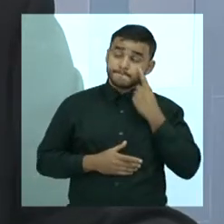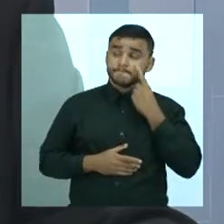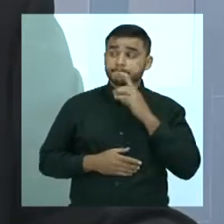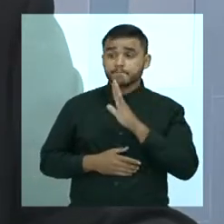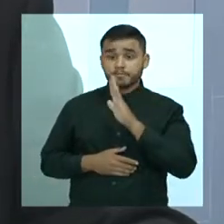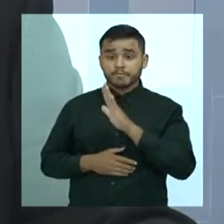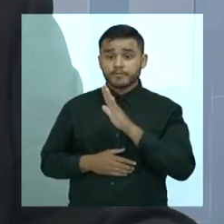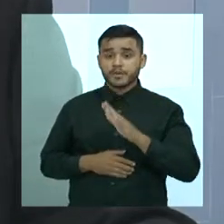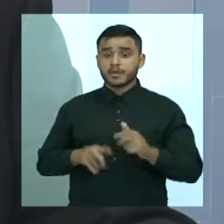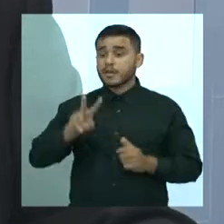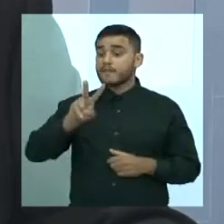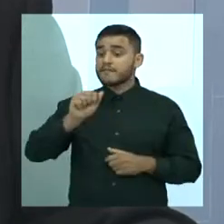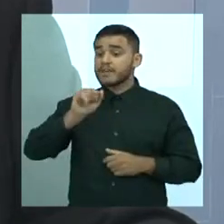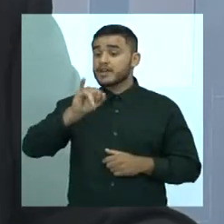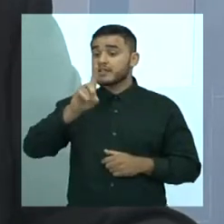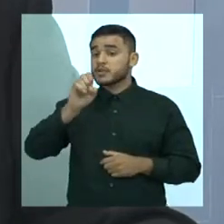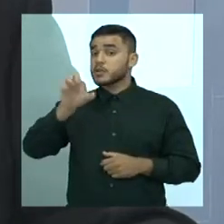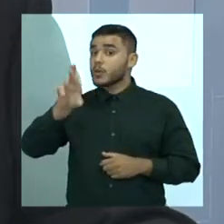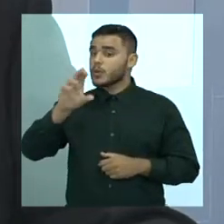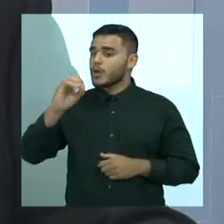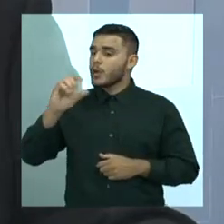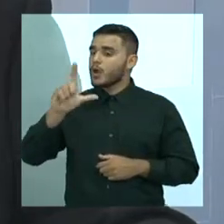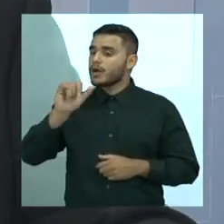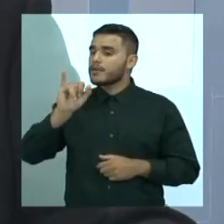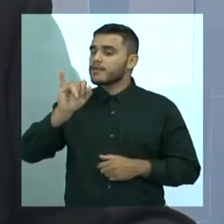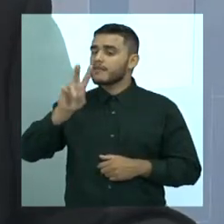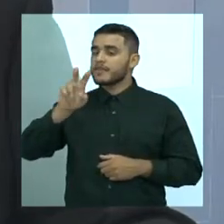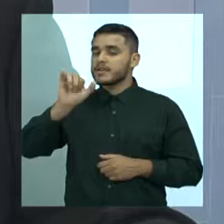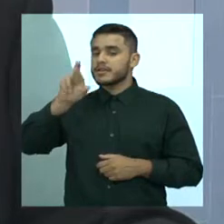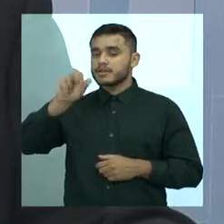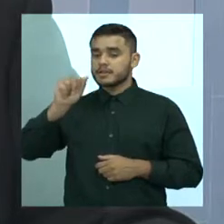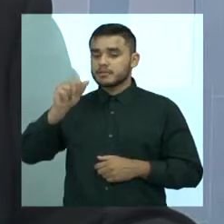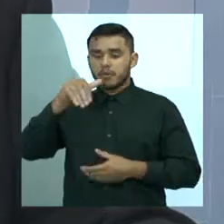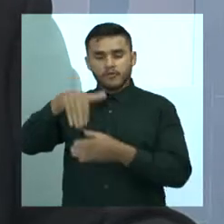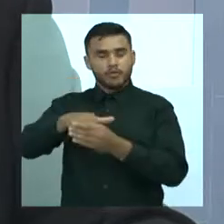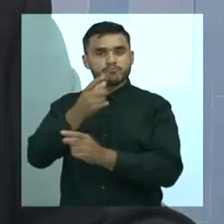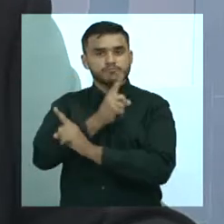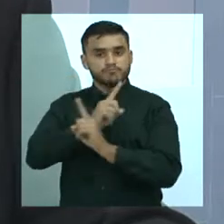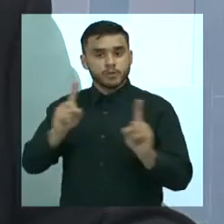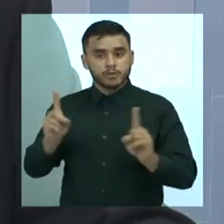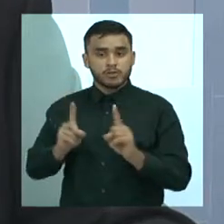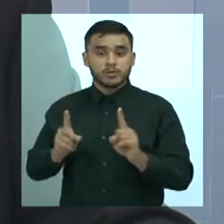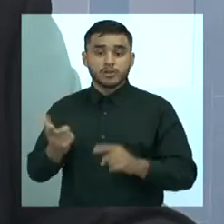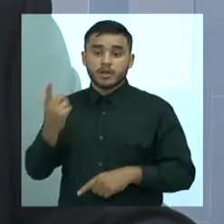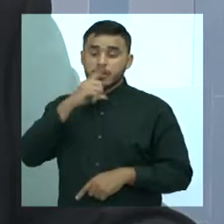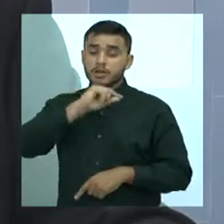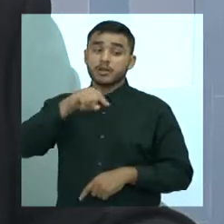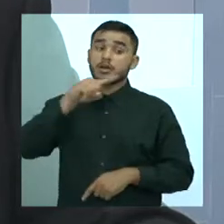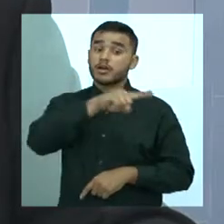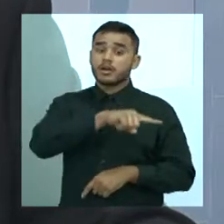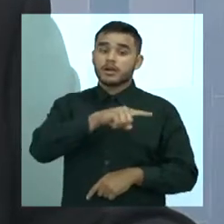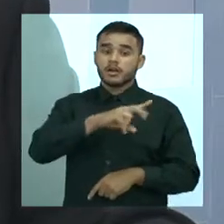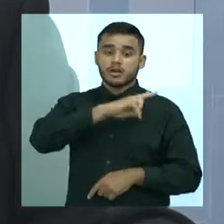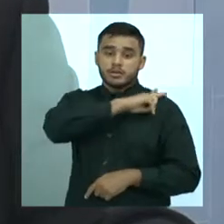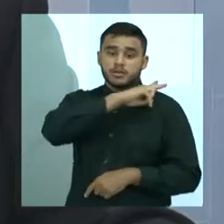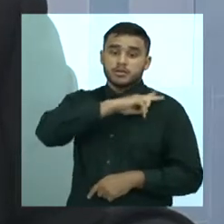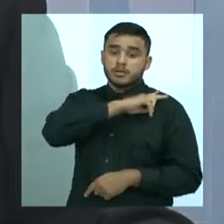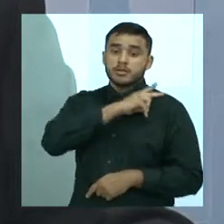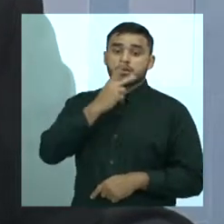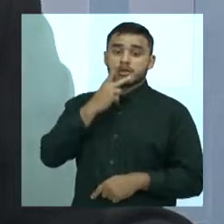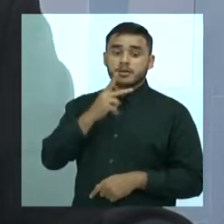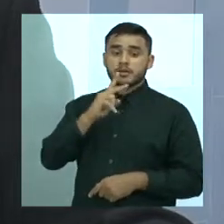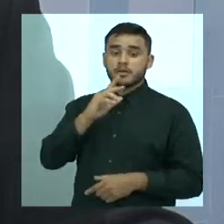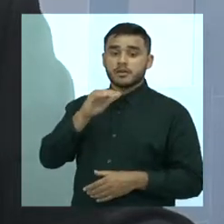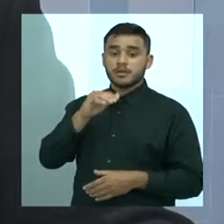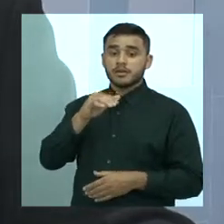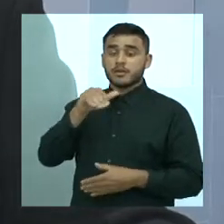o Vaidon votou a favor da Previdência e o companheiro dele de chapa, de partido, o Capitão Wagner, votou